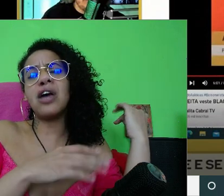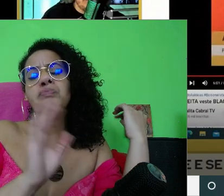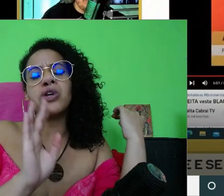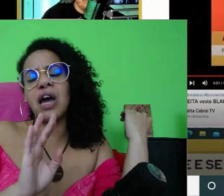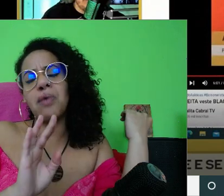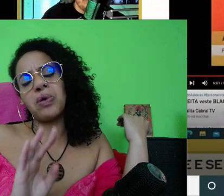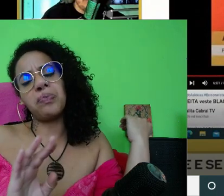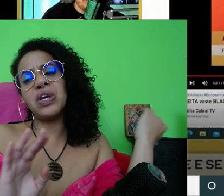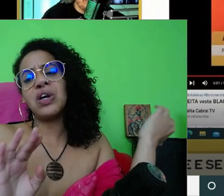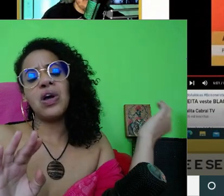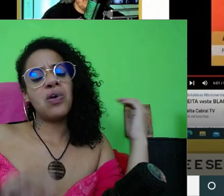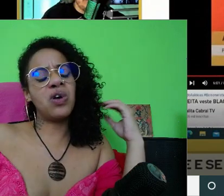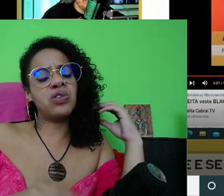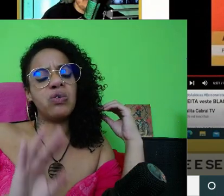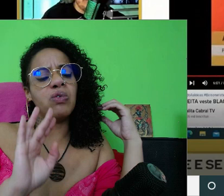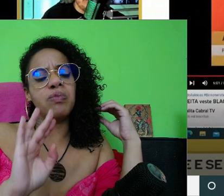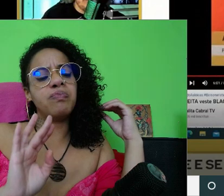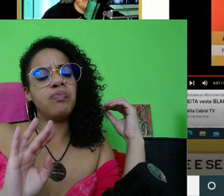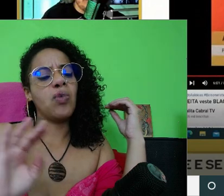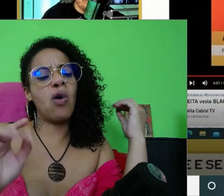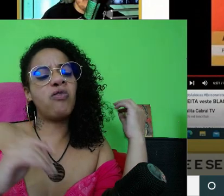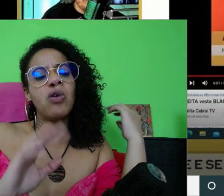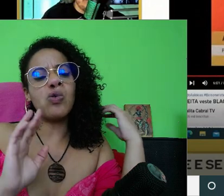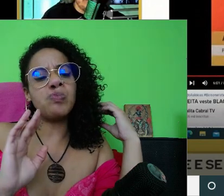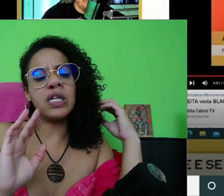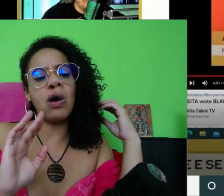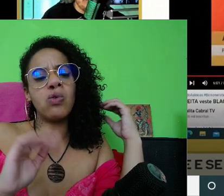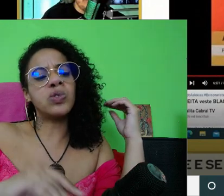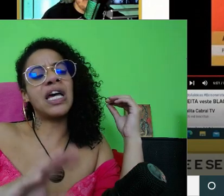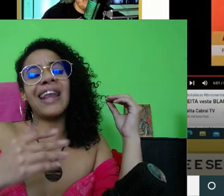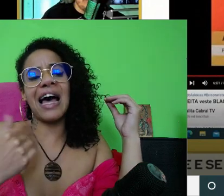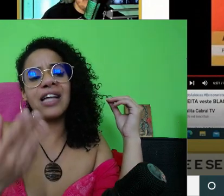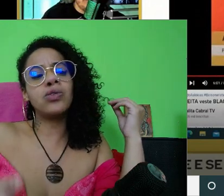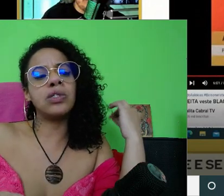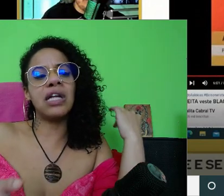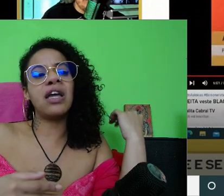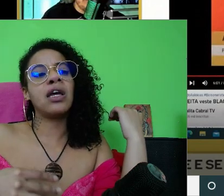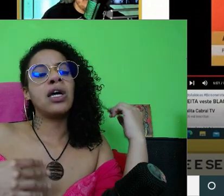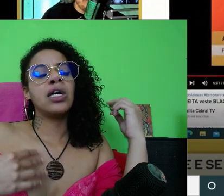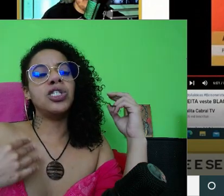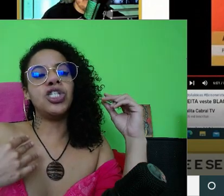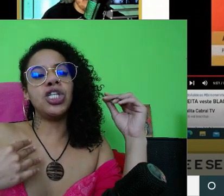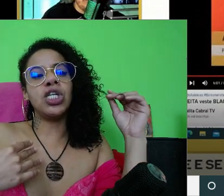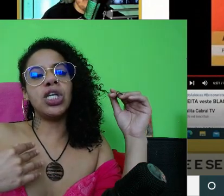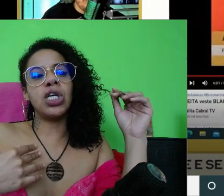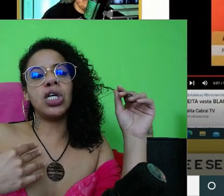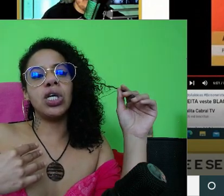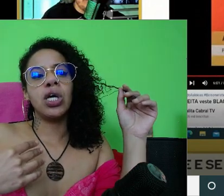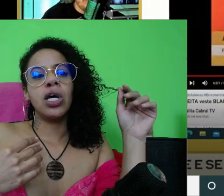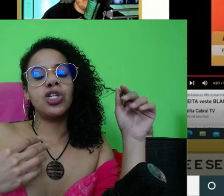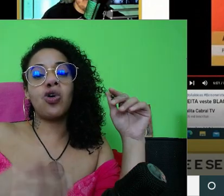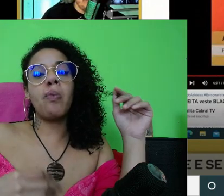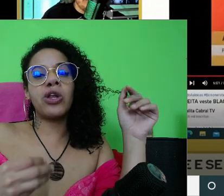já caiu por terra para mim quando Houve alguma alguns relatos né de